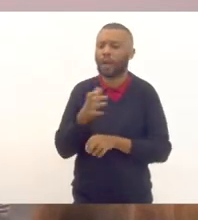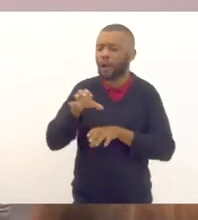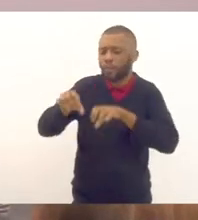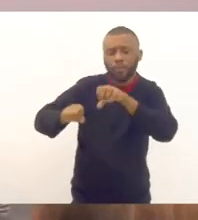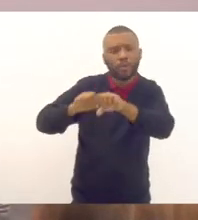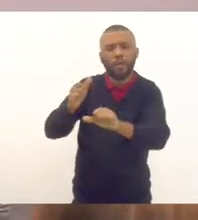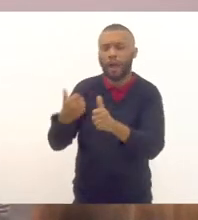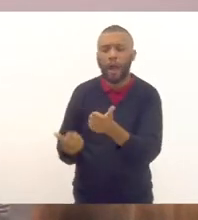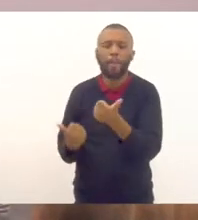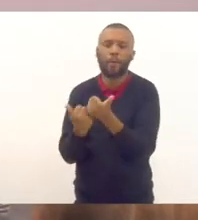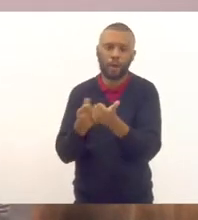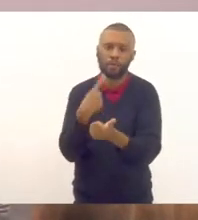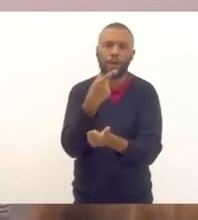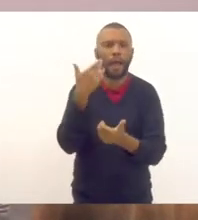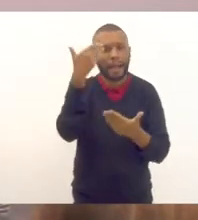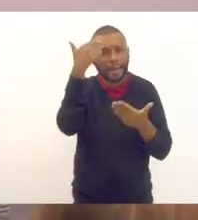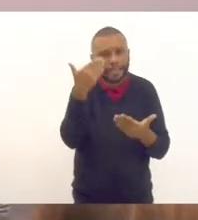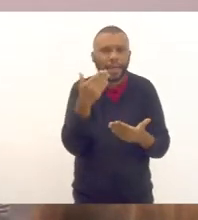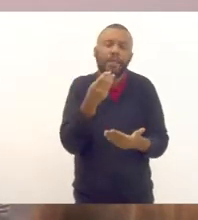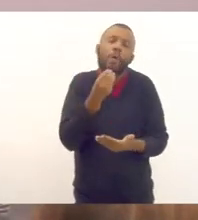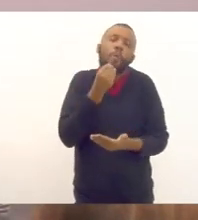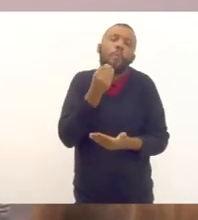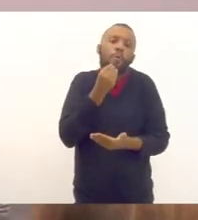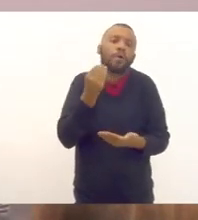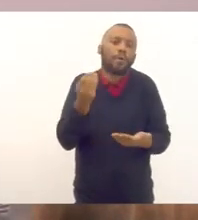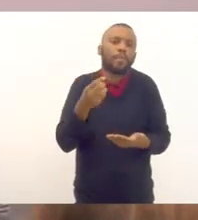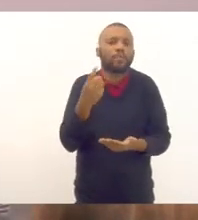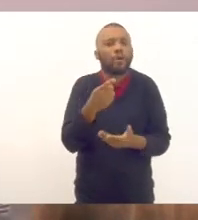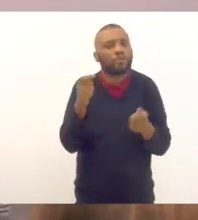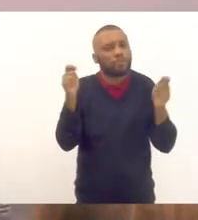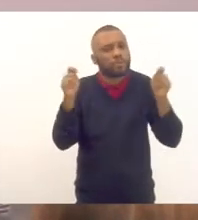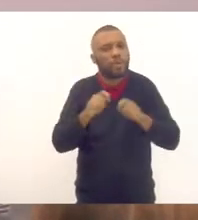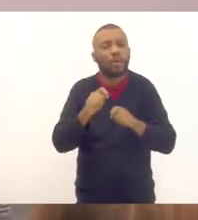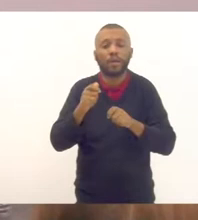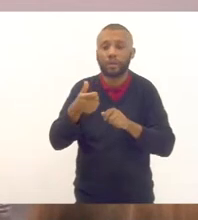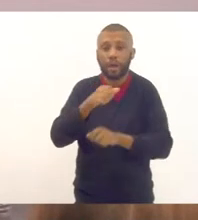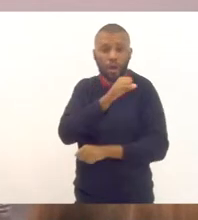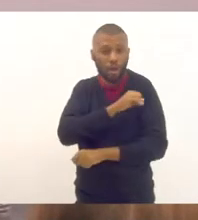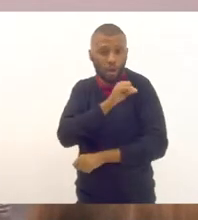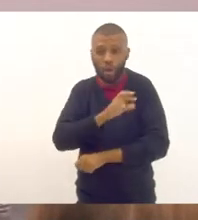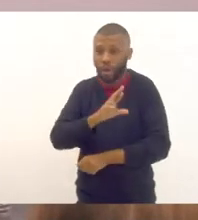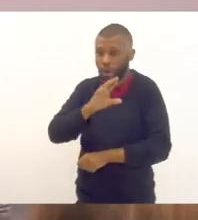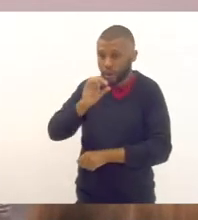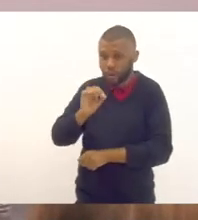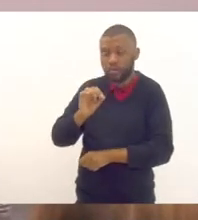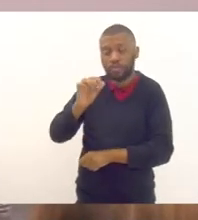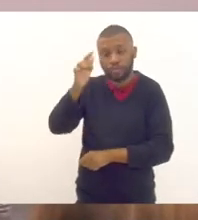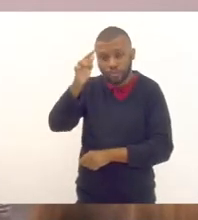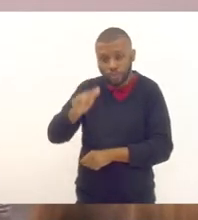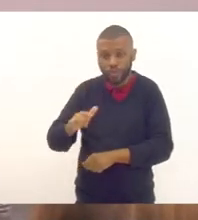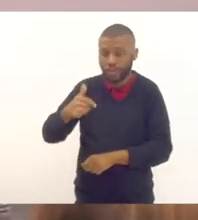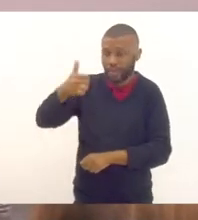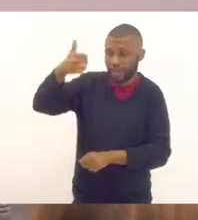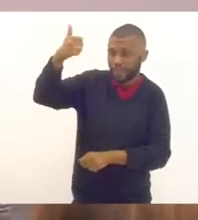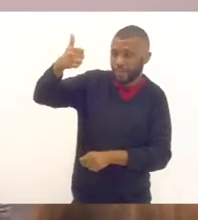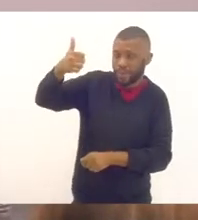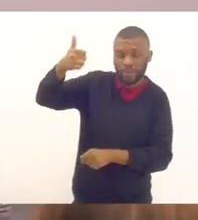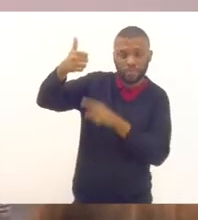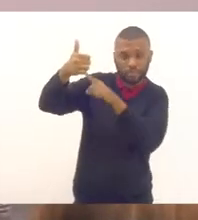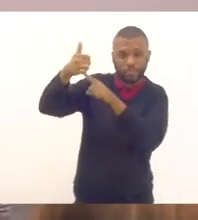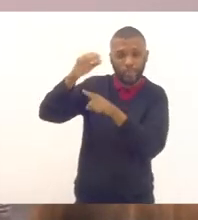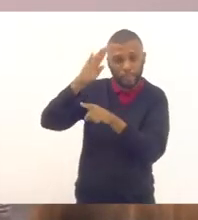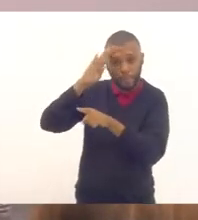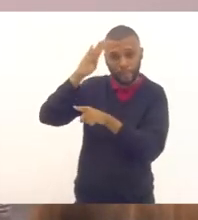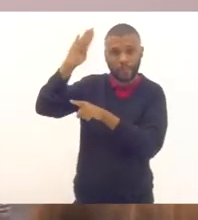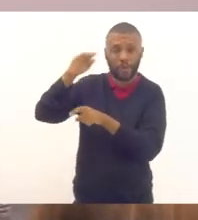e aí a gente agradece ao senhor a oportunidade, para a gente poder tornar o Rio de Janeiro de volta à posição que ele nunca deveria ter perdido, né? Quando a gente fala do